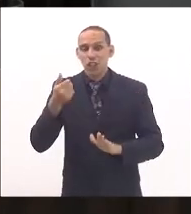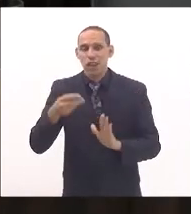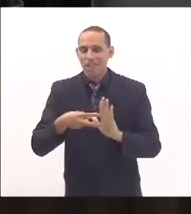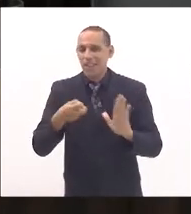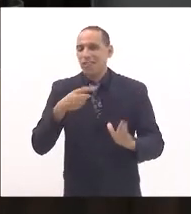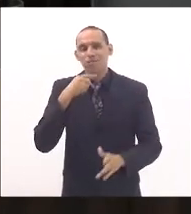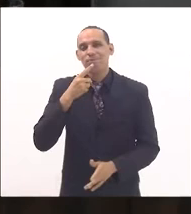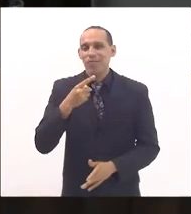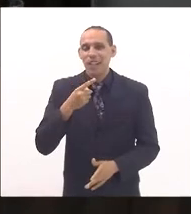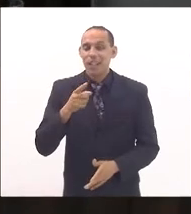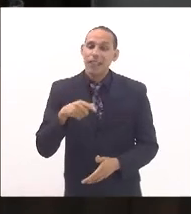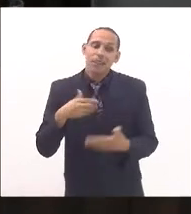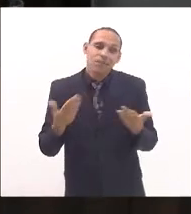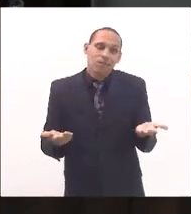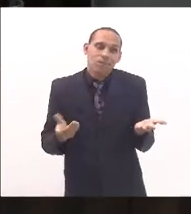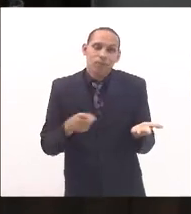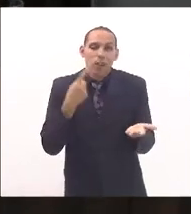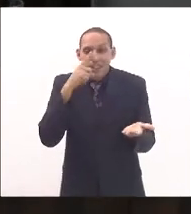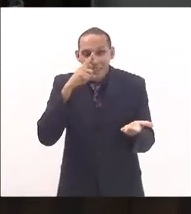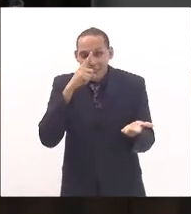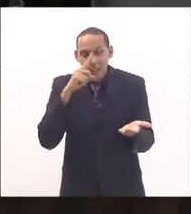gente corre o risco de não ter